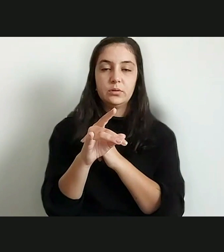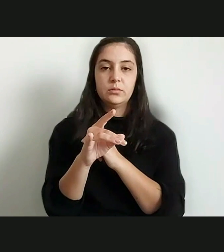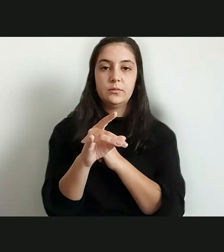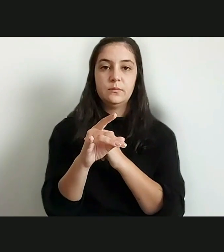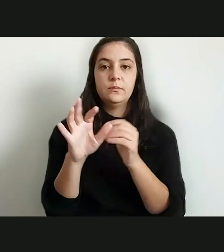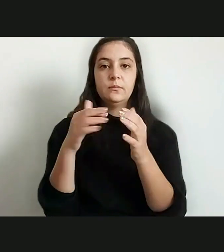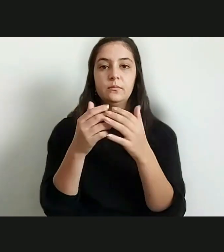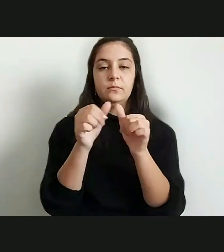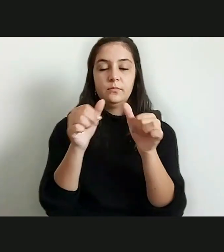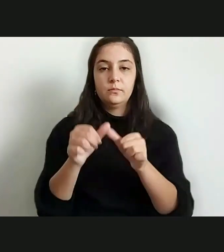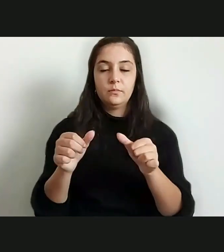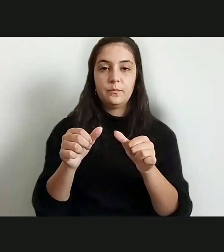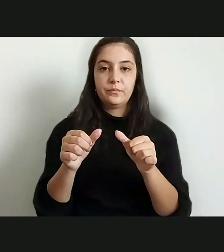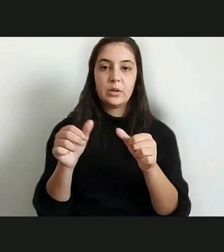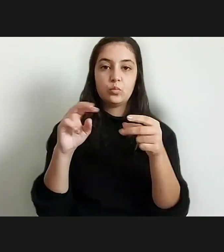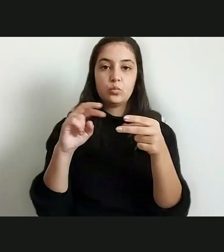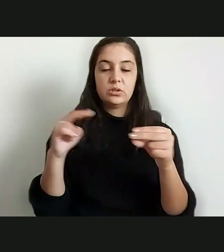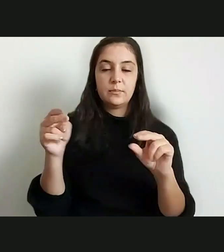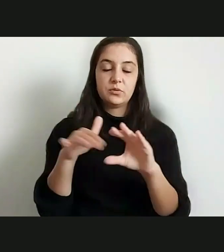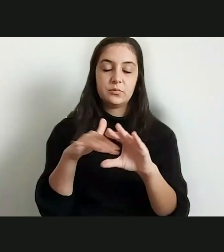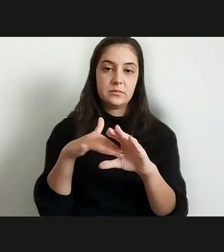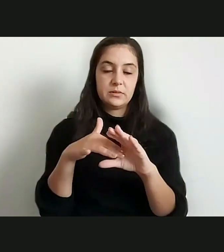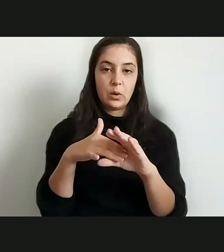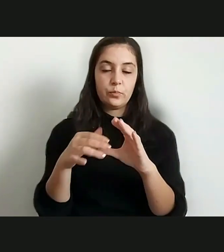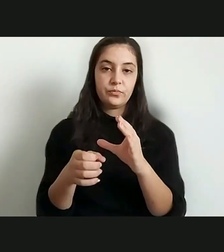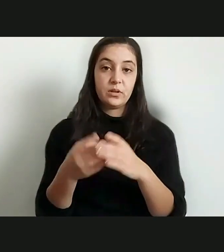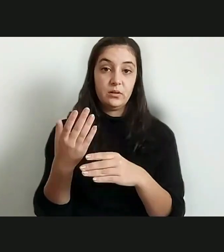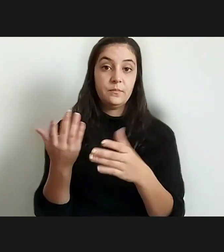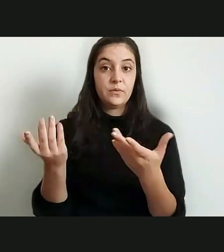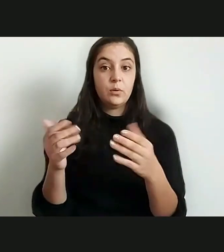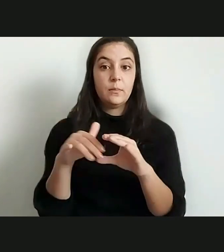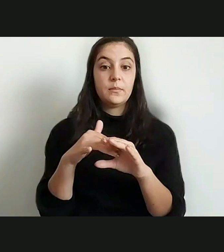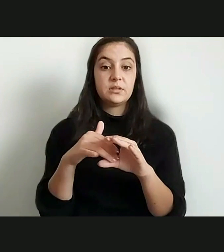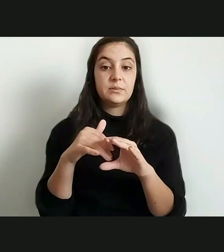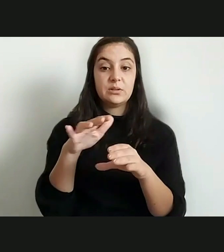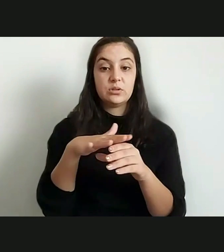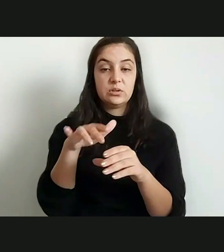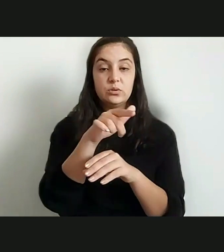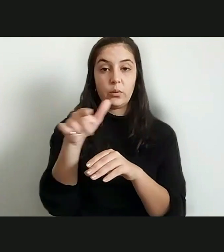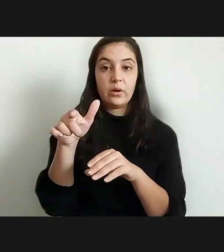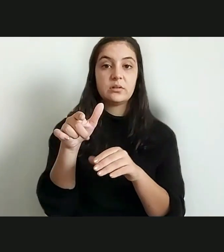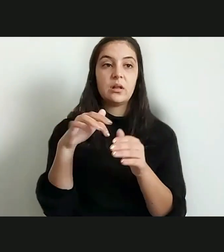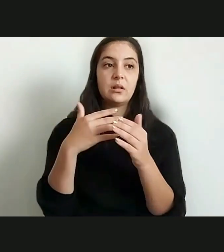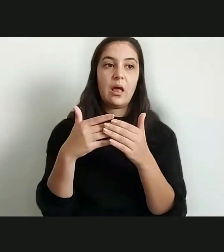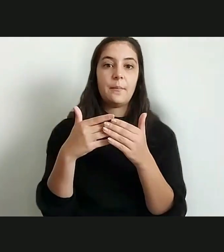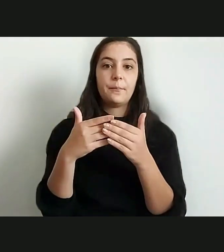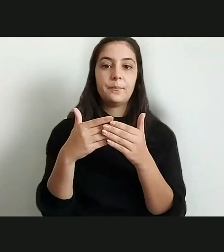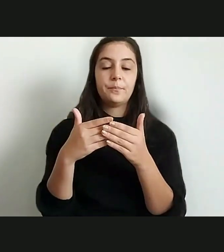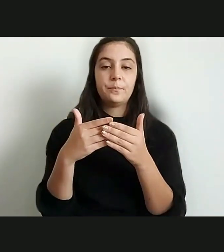sistemas municipais de participação. O que significa que a participação nestes casos está a deixar de ser,